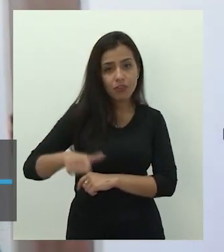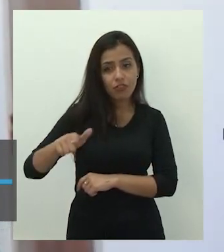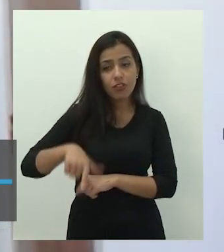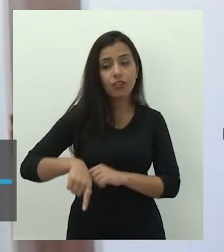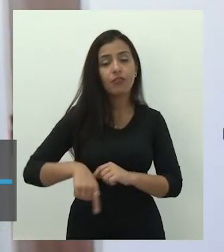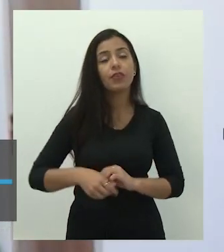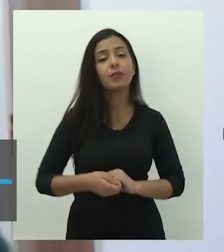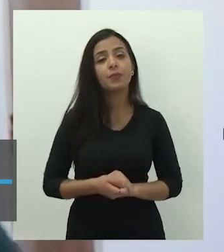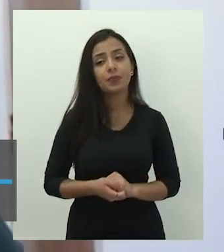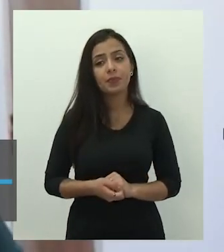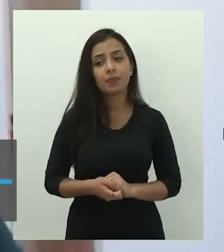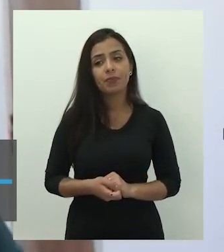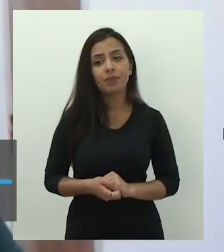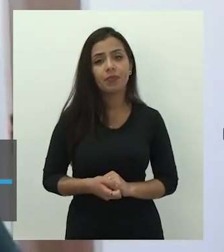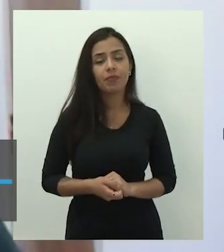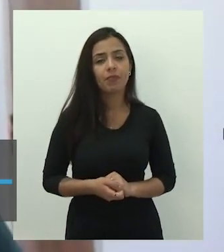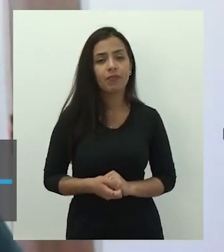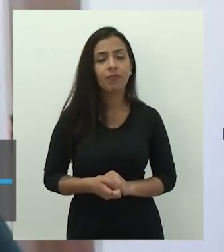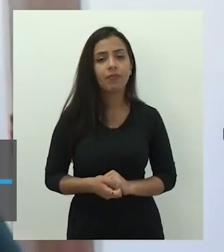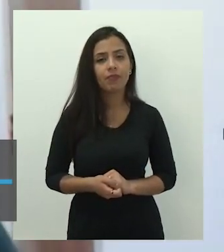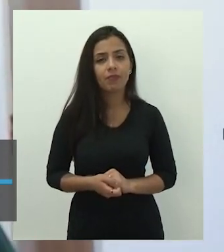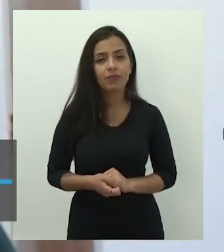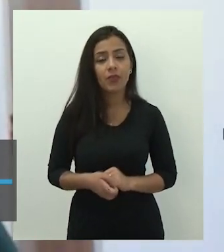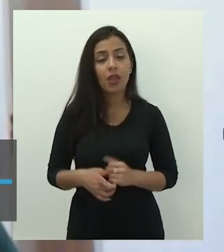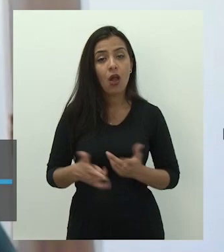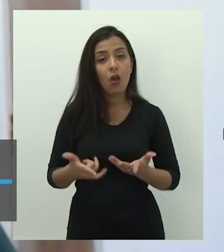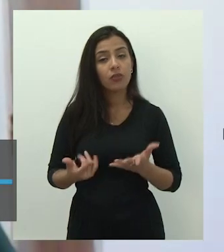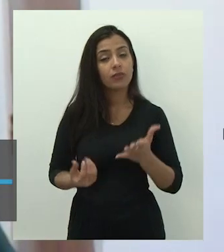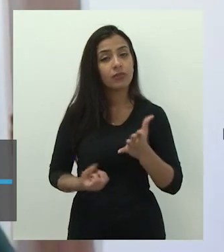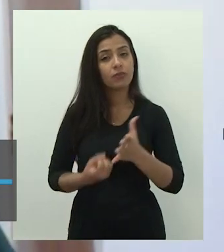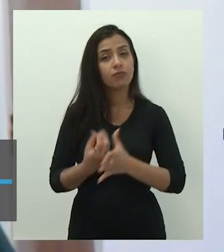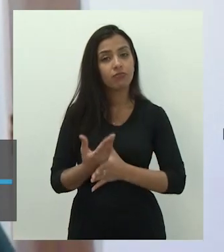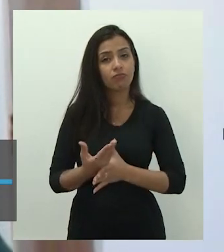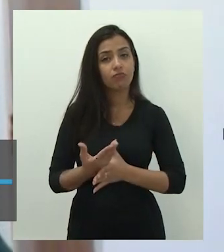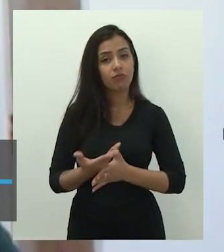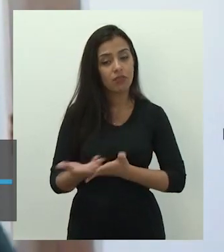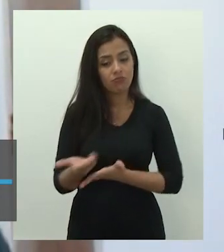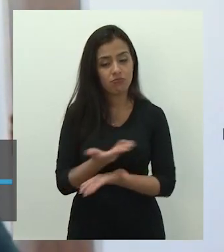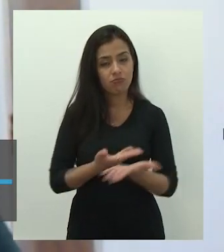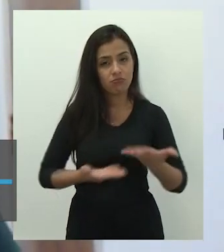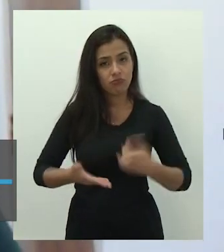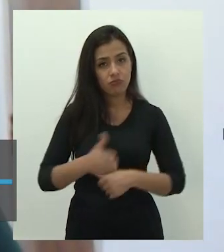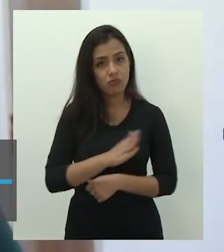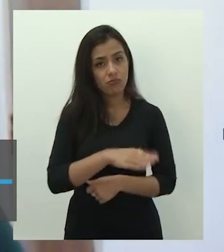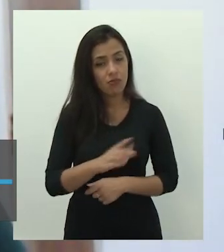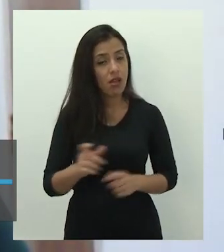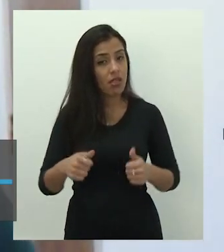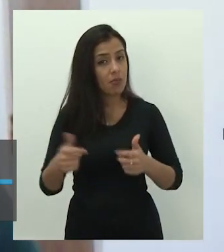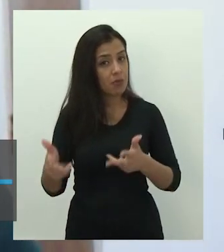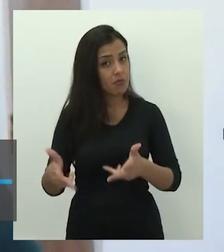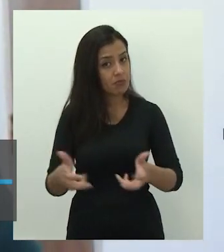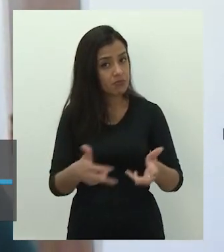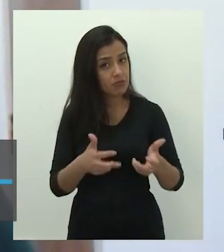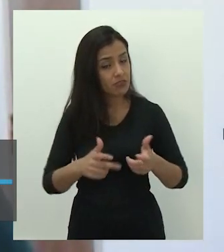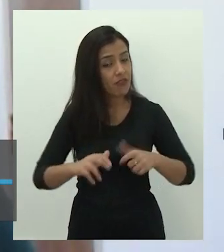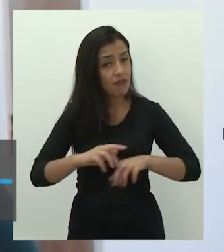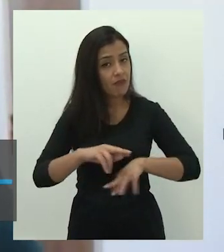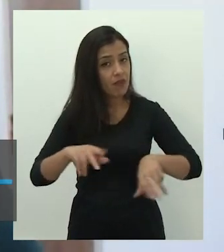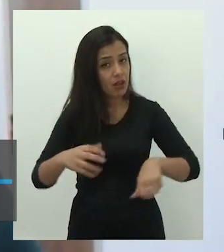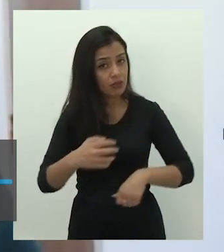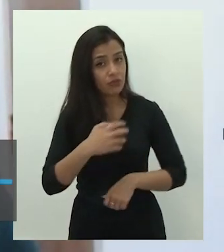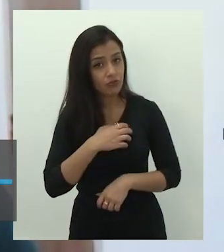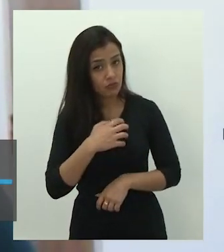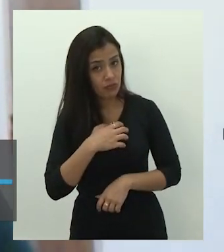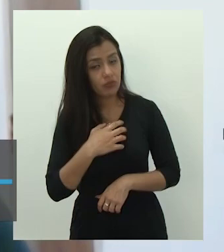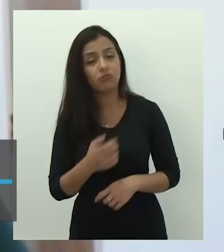Então, ao construir essas sequências com as crianças, nós podemos olhar vários aspectos, né? Tem várias coisas que a gente